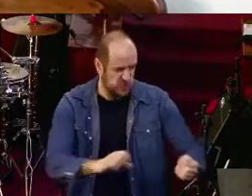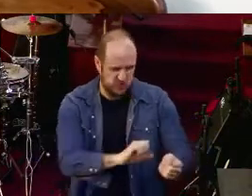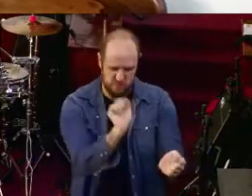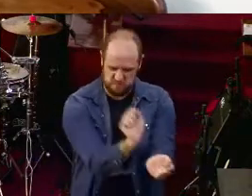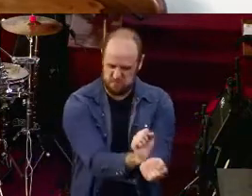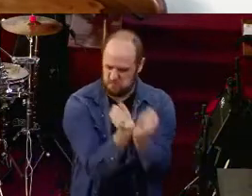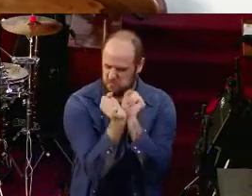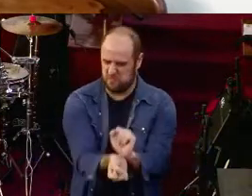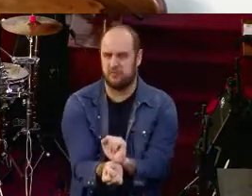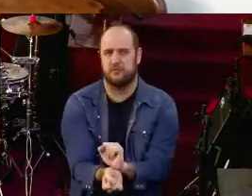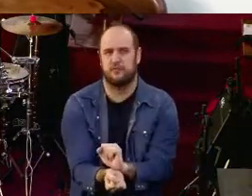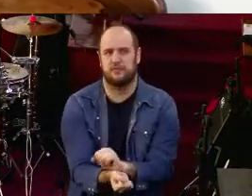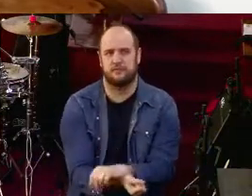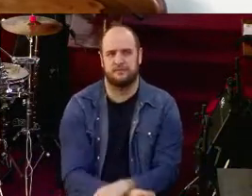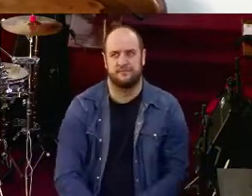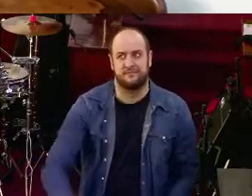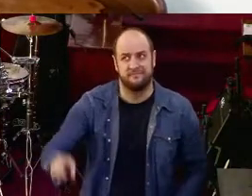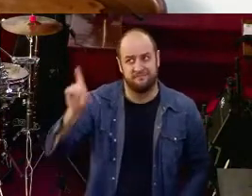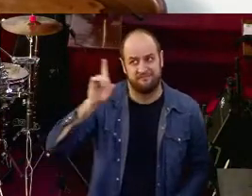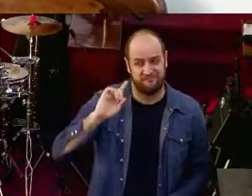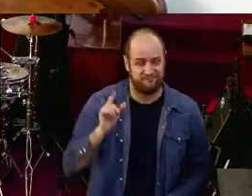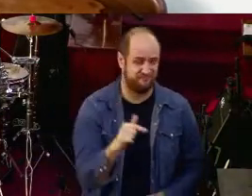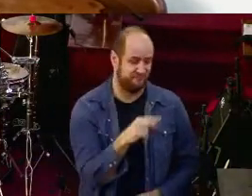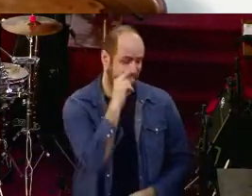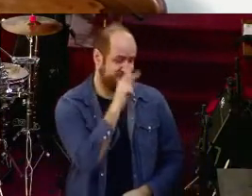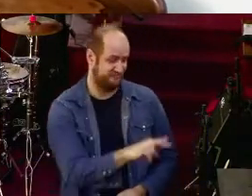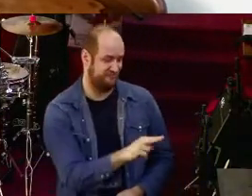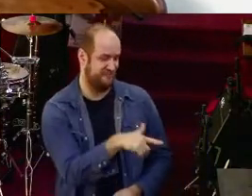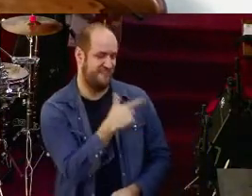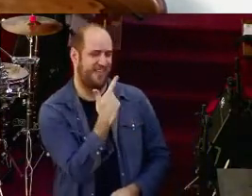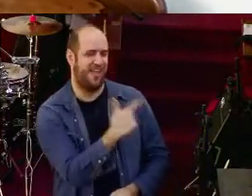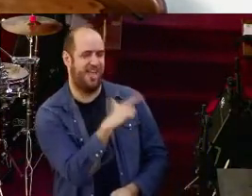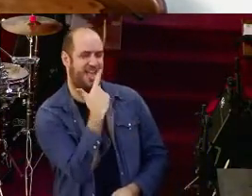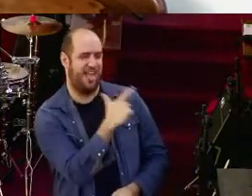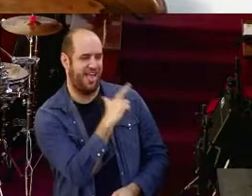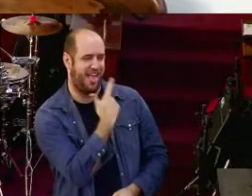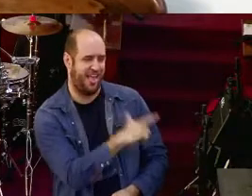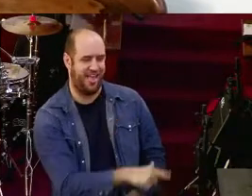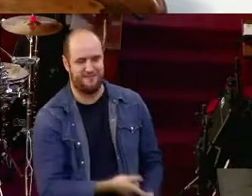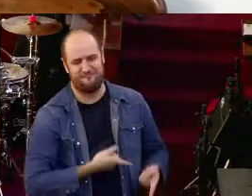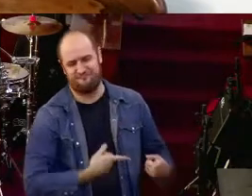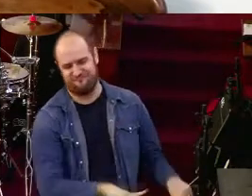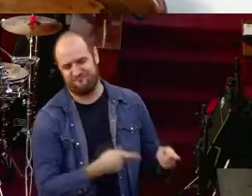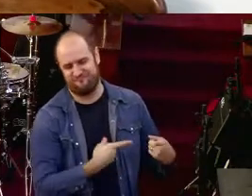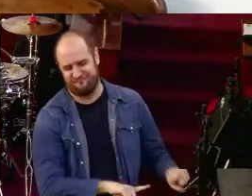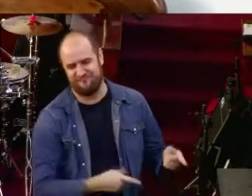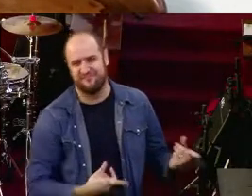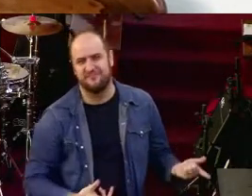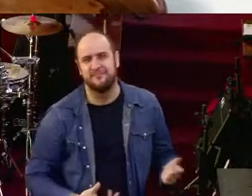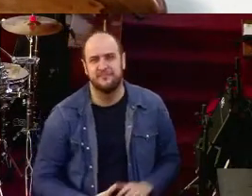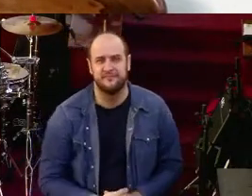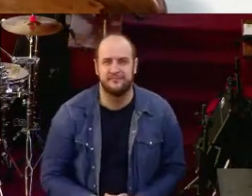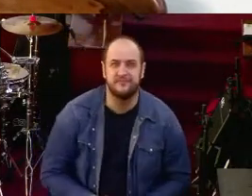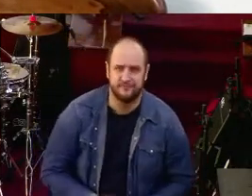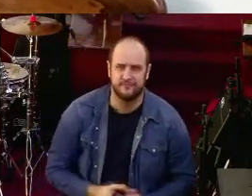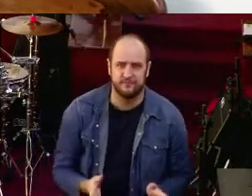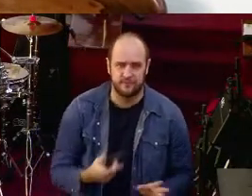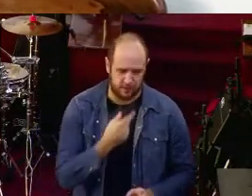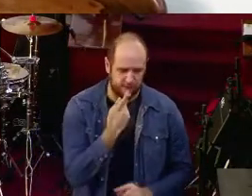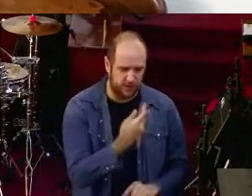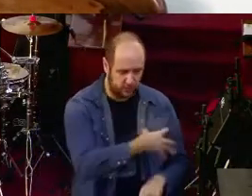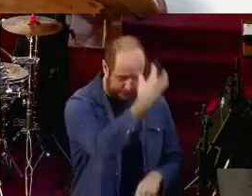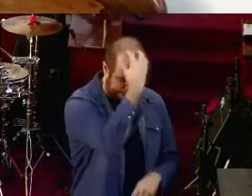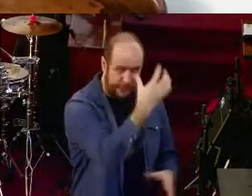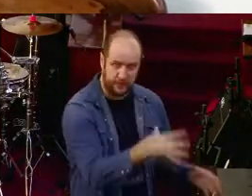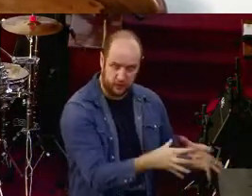algemas. Ri-se aquele que habita nos céus, o Senhor zomba deles. Aqui ele está falando dos reis. No versículo